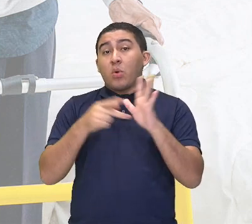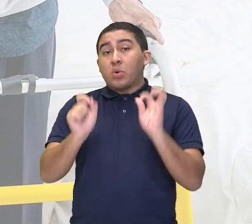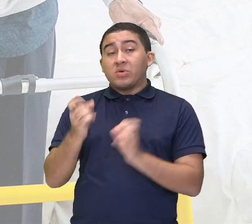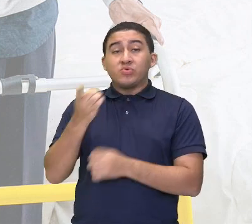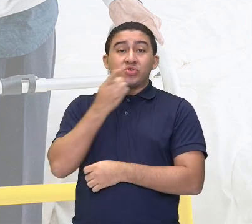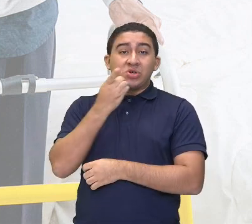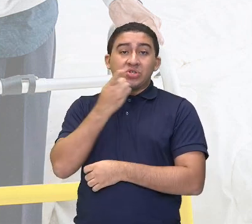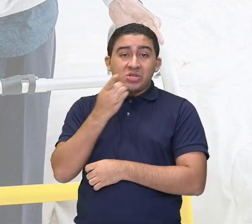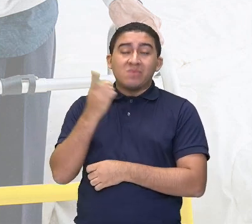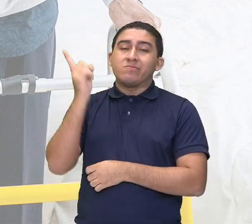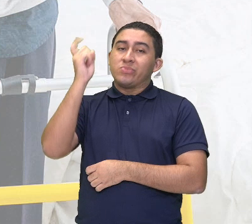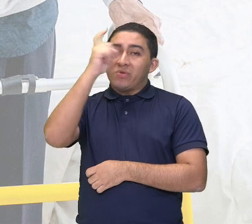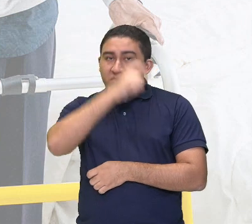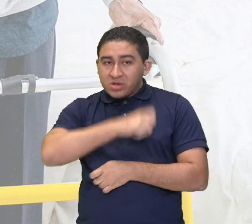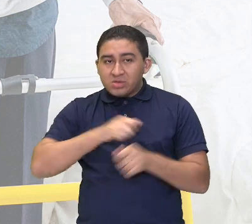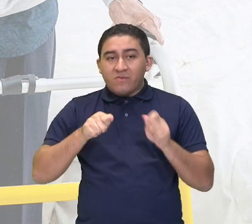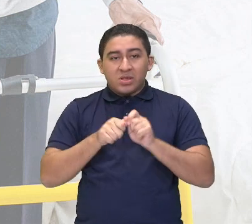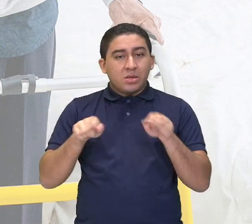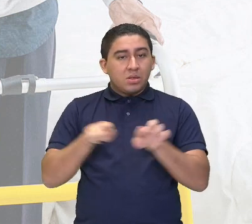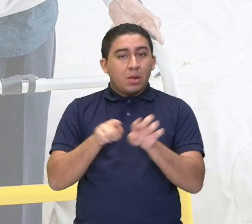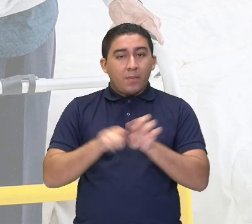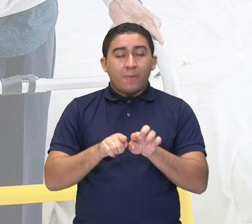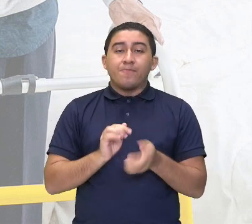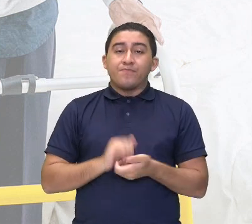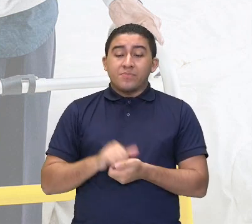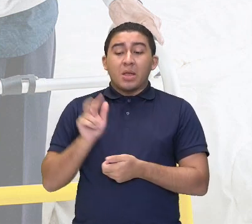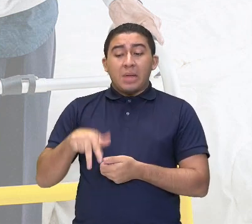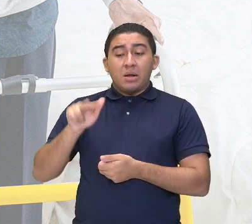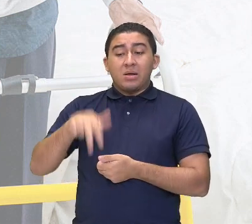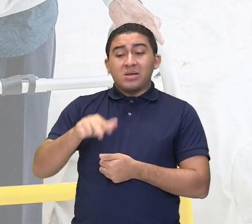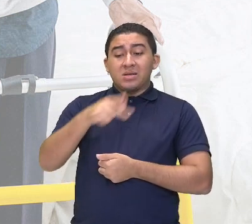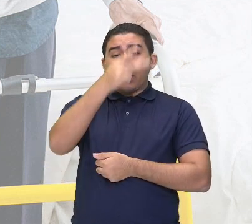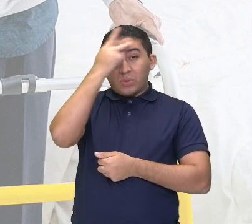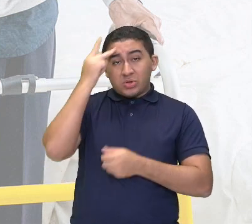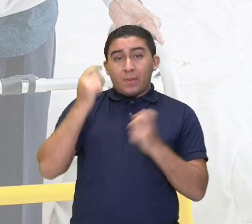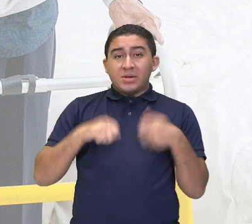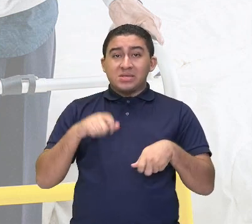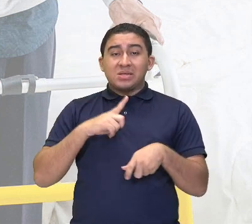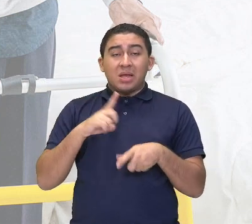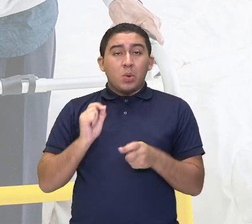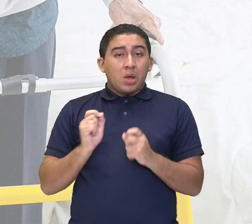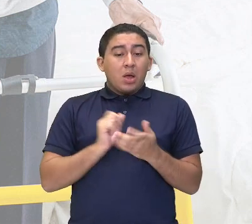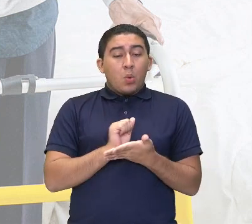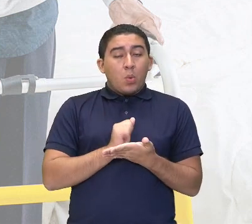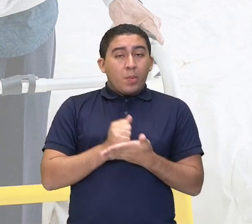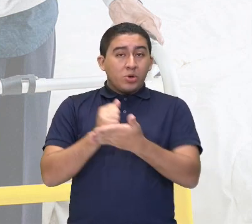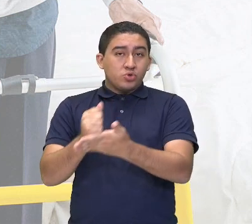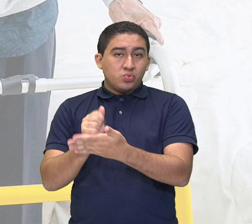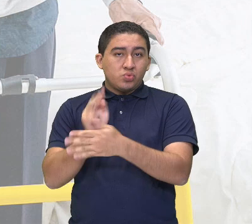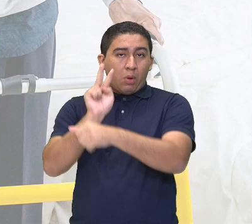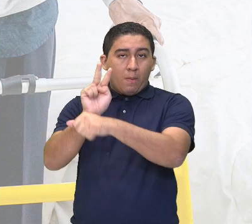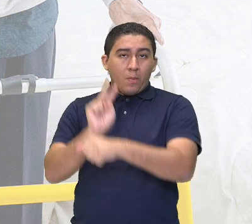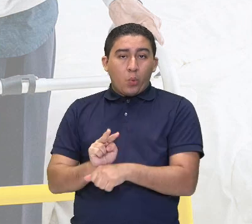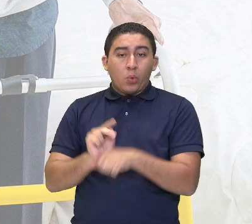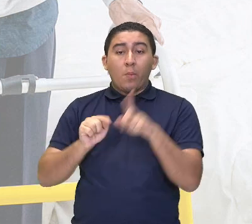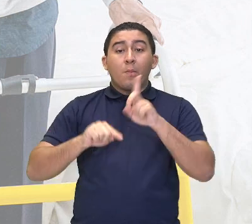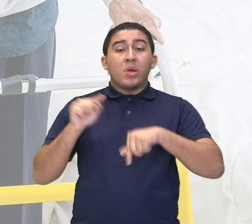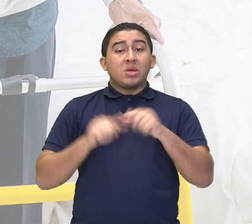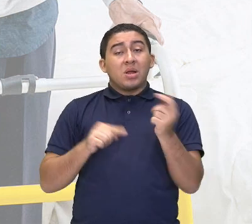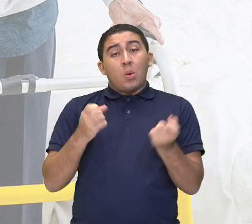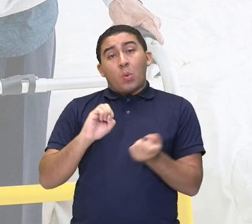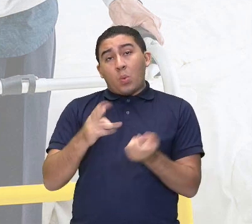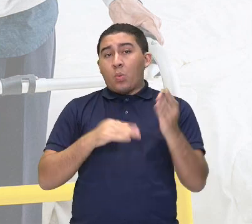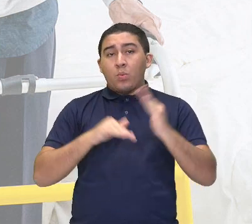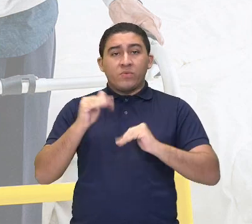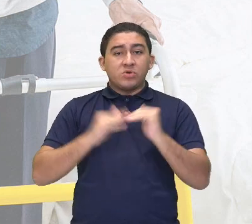pode também observar, né? Até mesmo para andar, a pessoa precisa ali de um apoio, né? De um auxílio, de um equipamento ou de um profissional, por